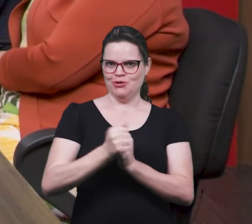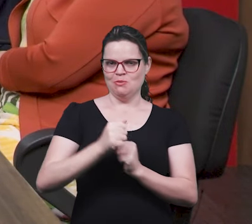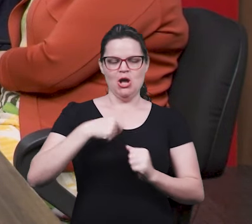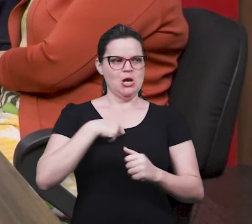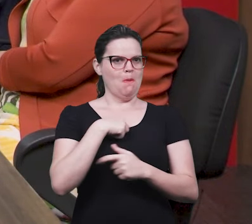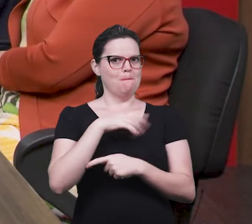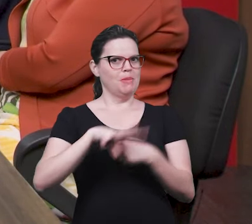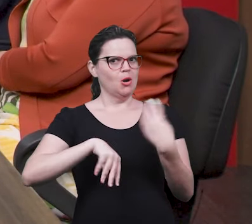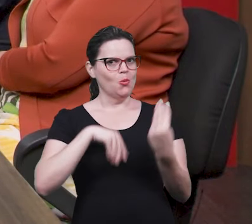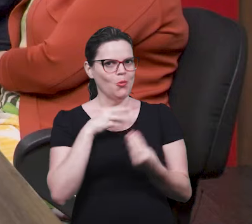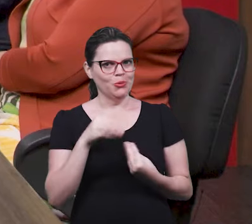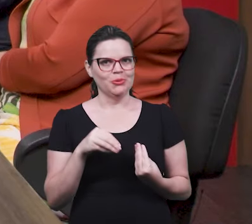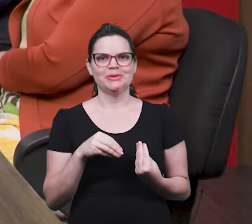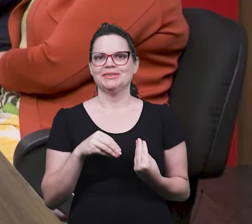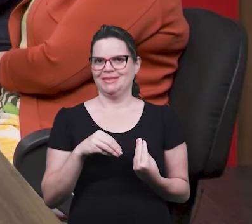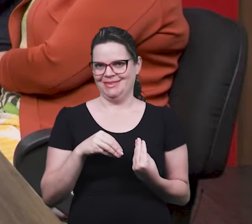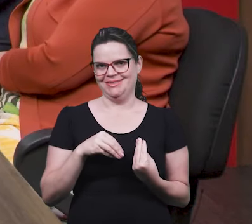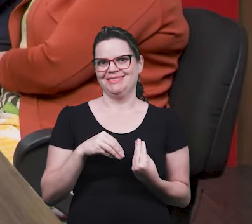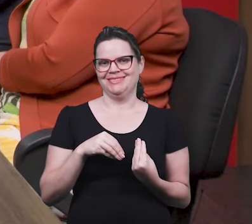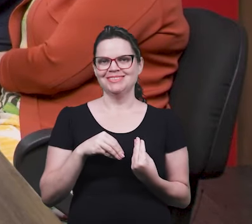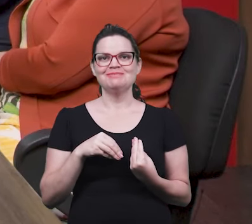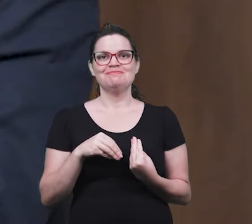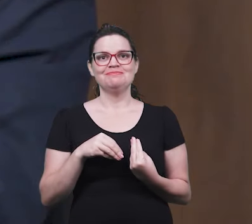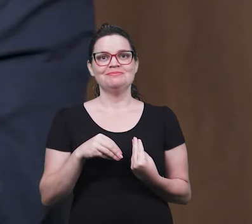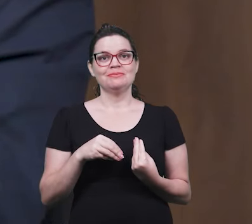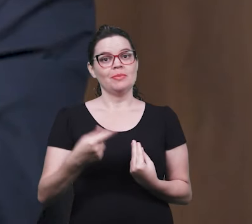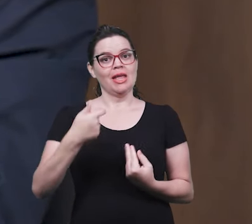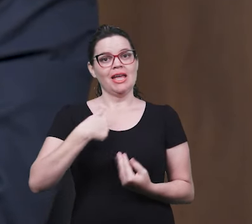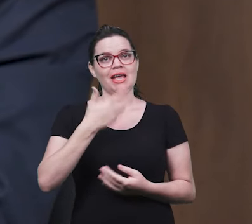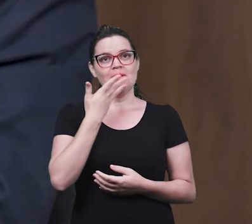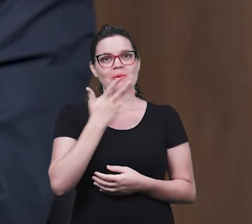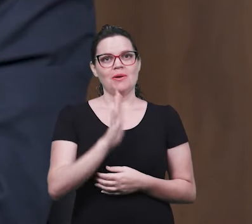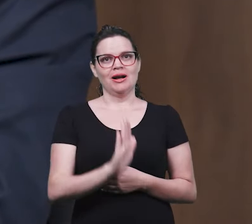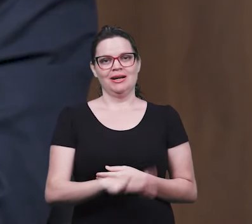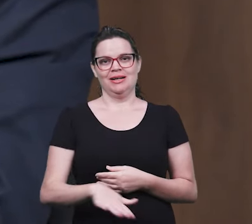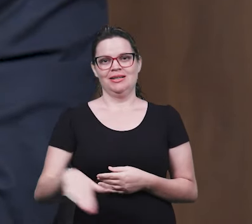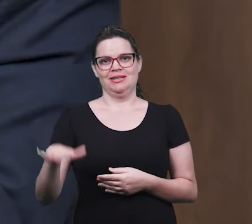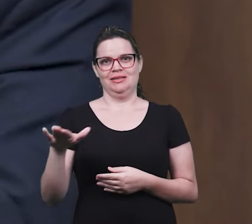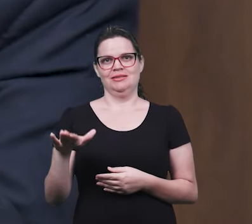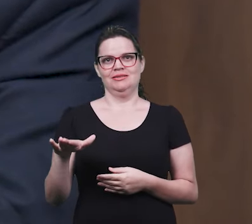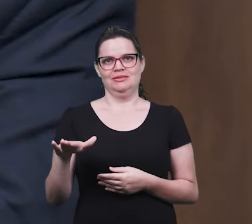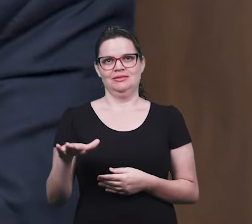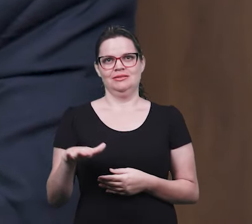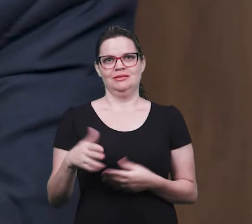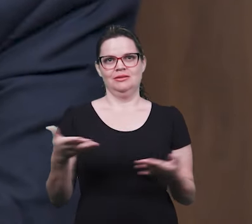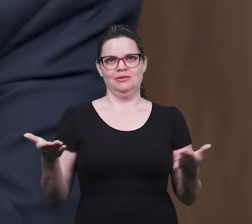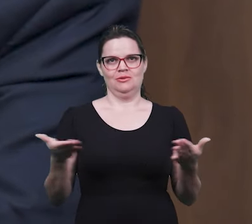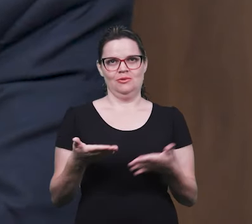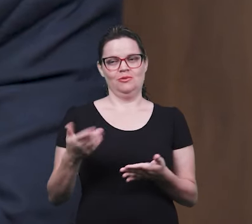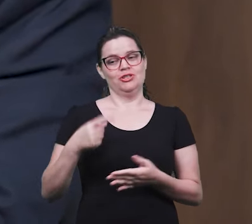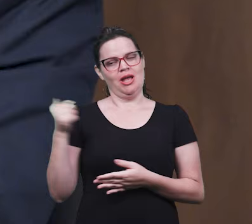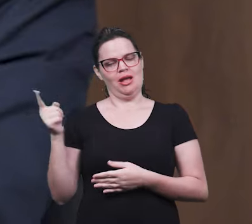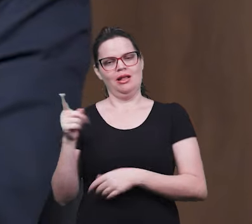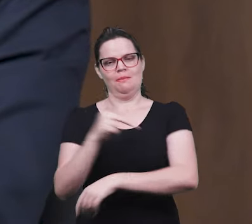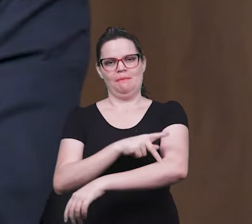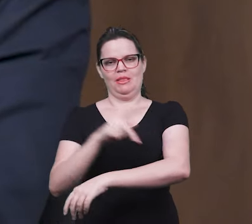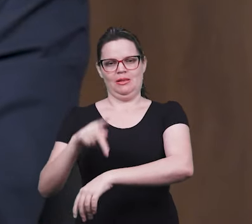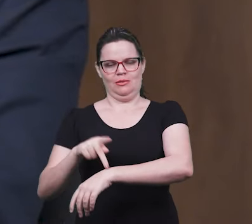Agora, olha só, eu era uma criança que hoje... Com a modernidade de hoje, Linda é